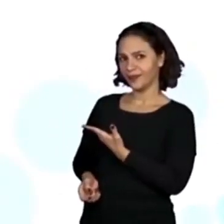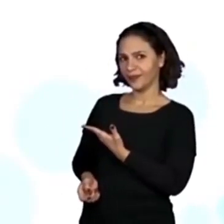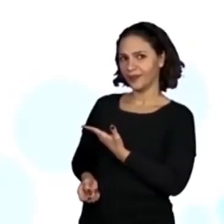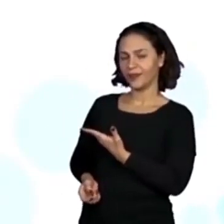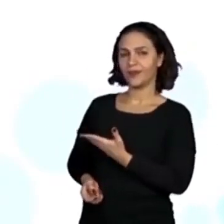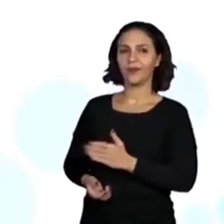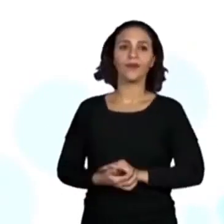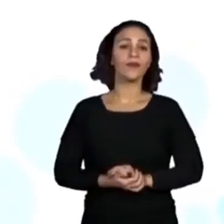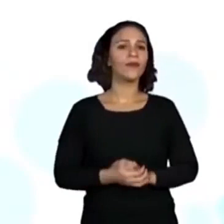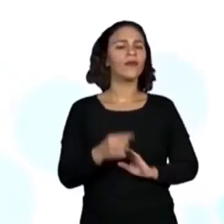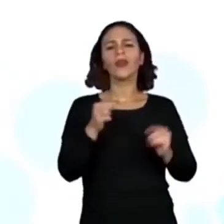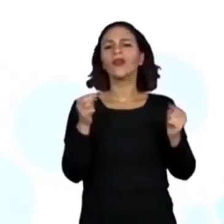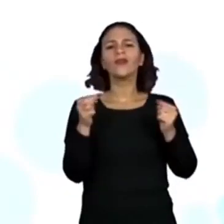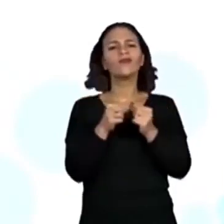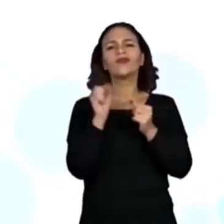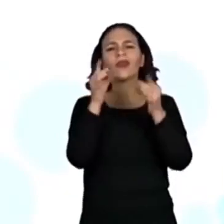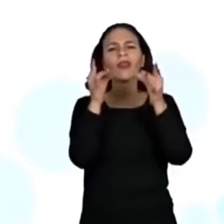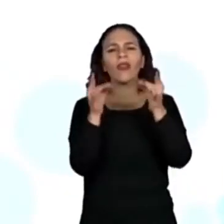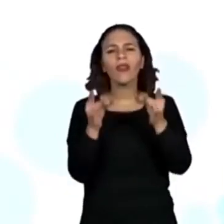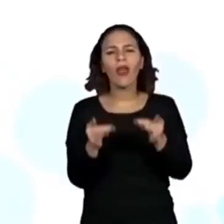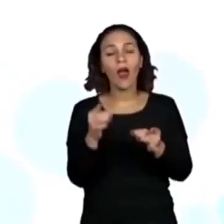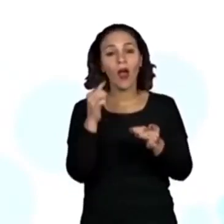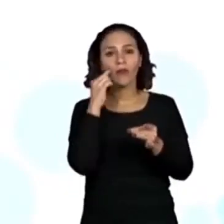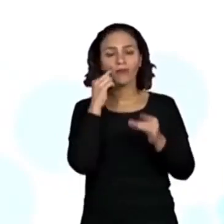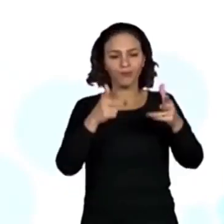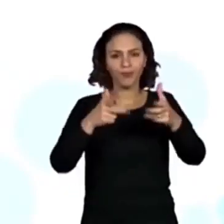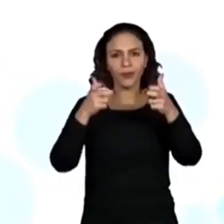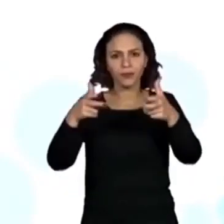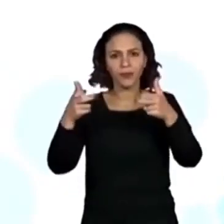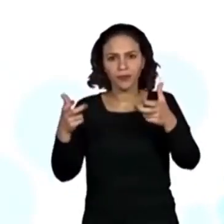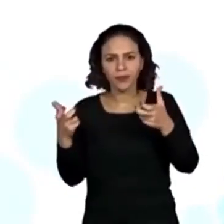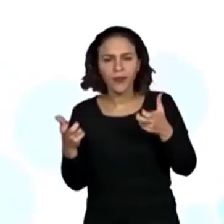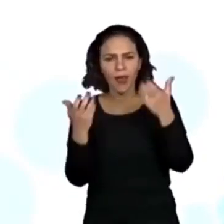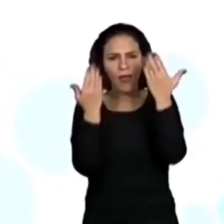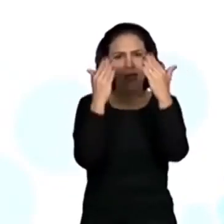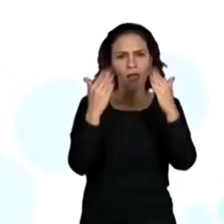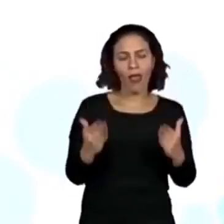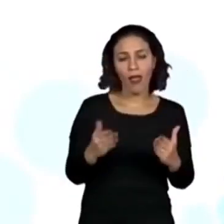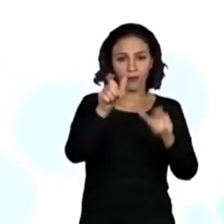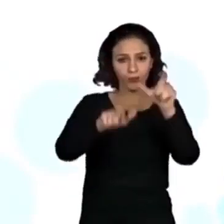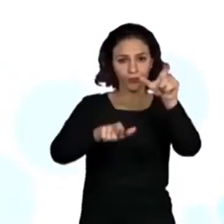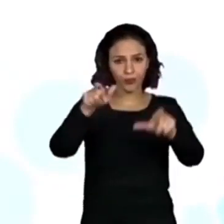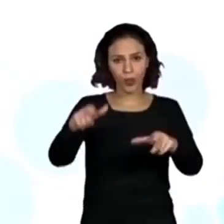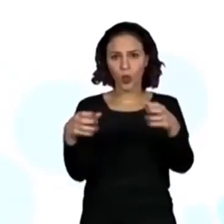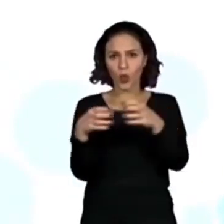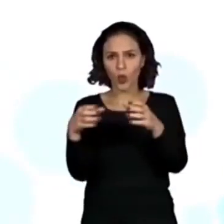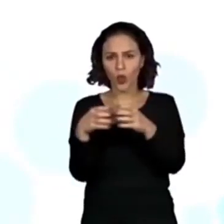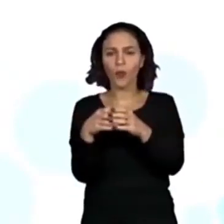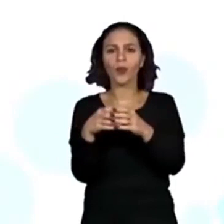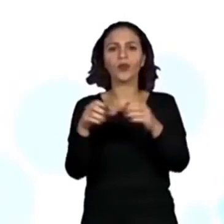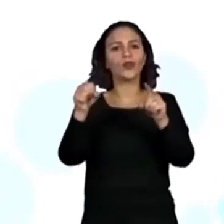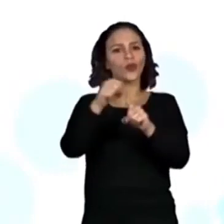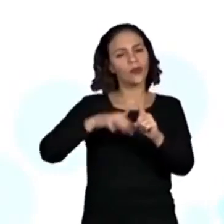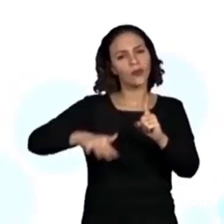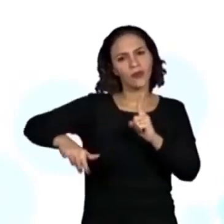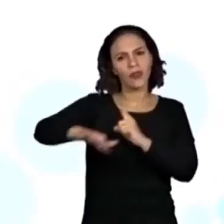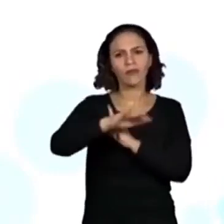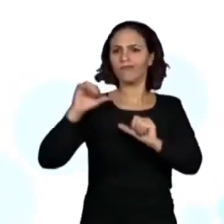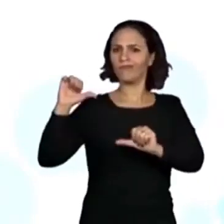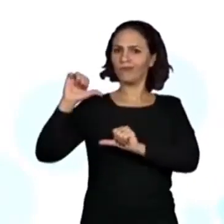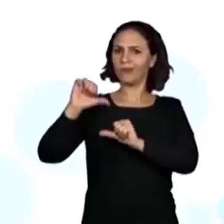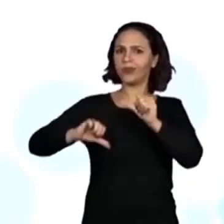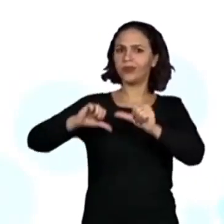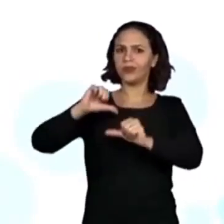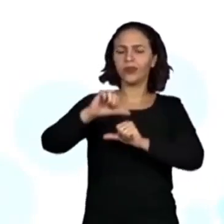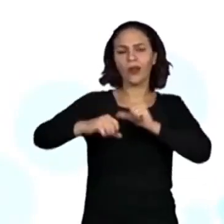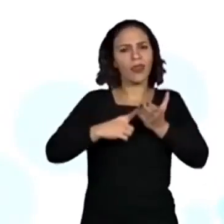EM13CHS401, que é identificar e analisar as relações entre sujeitos, grupos e classes sociais diante das transformações